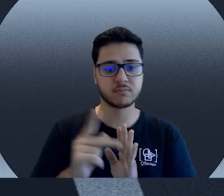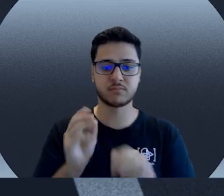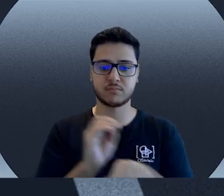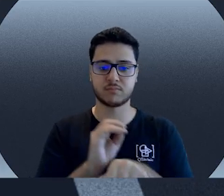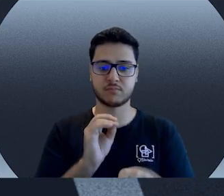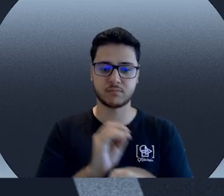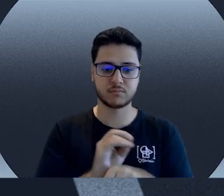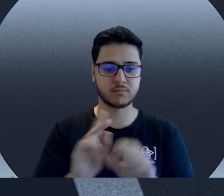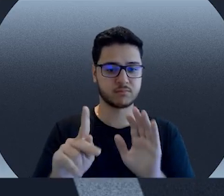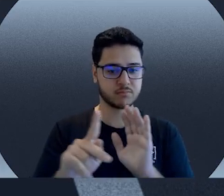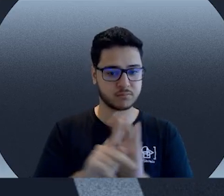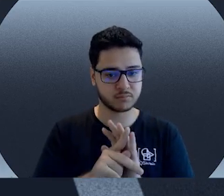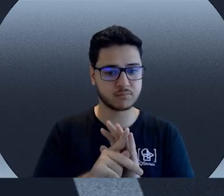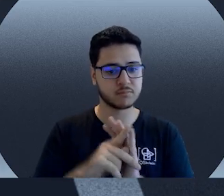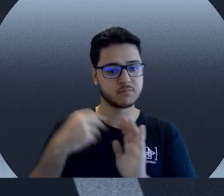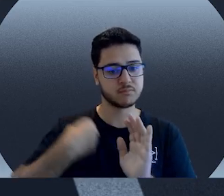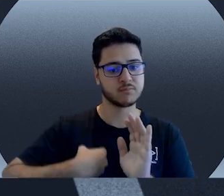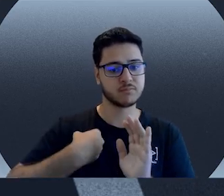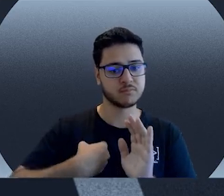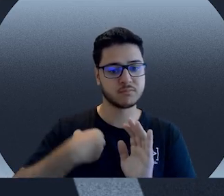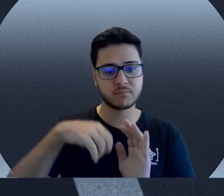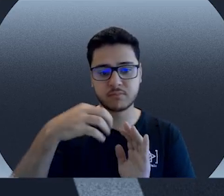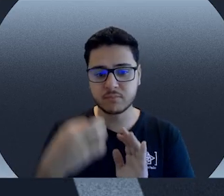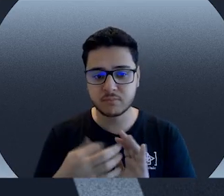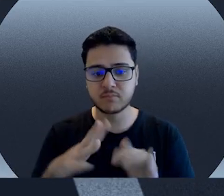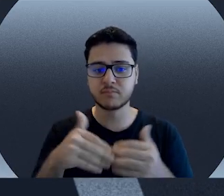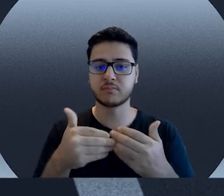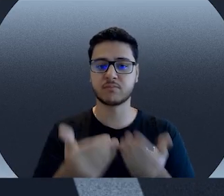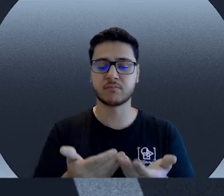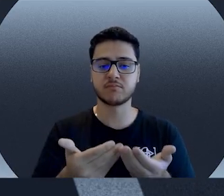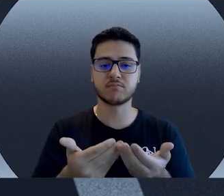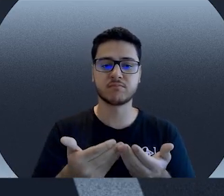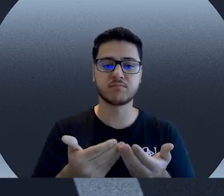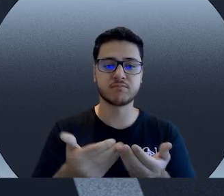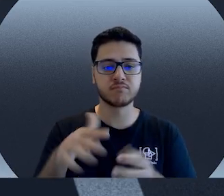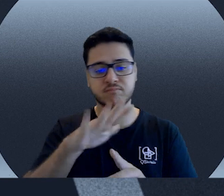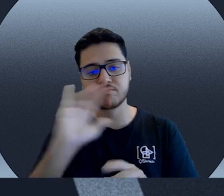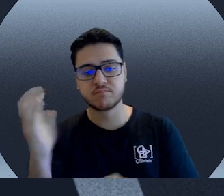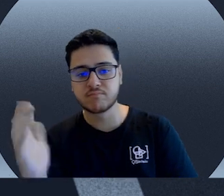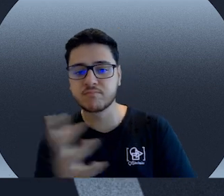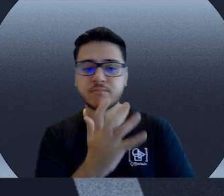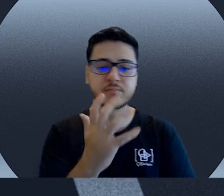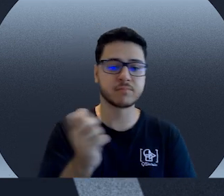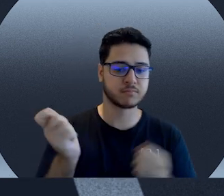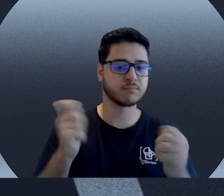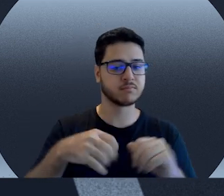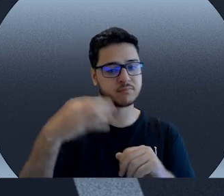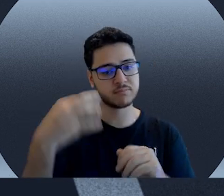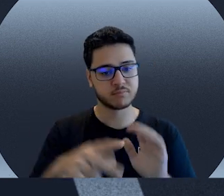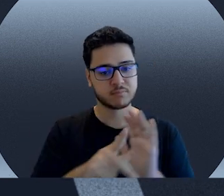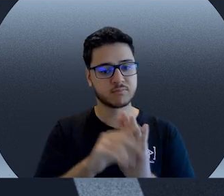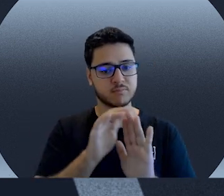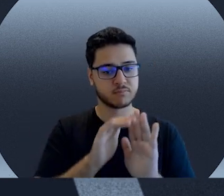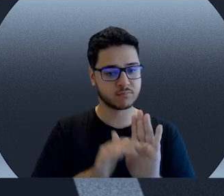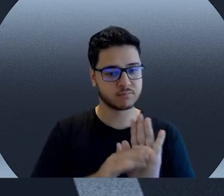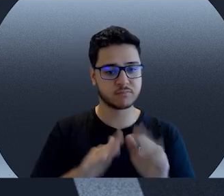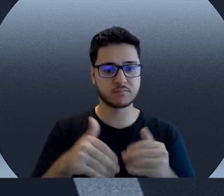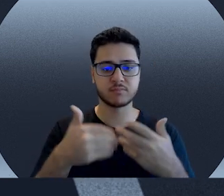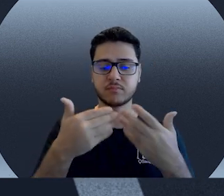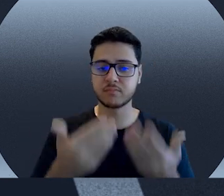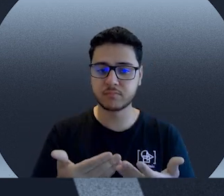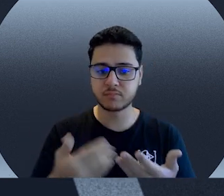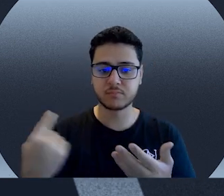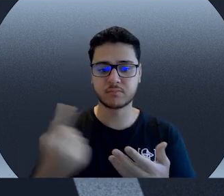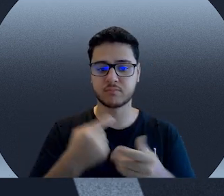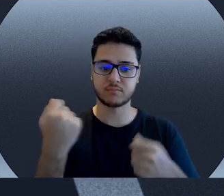preservação do meio ambiente? É possível, assim. Então a gente tem uma vastidão de possibilidades